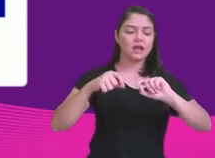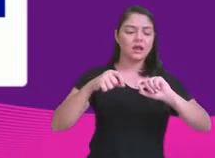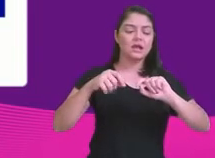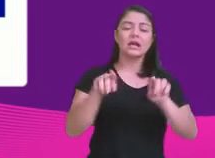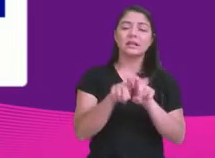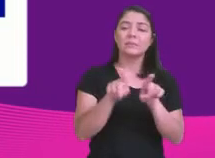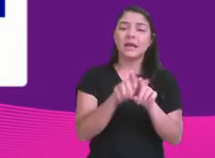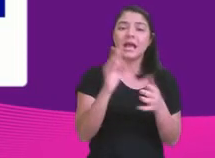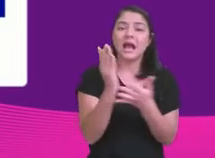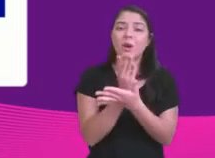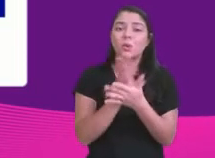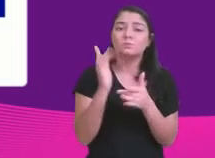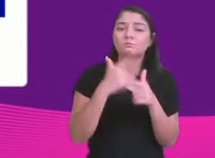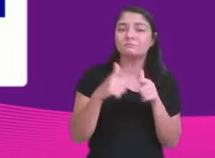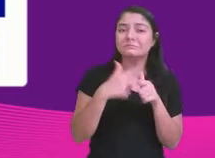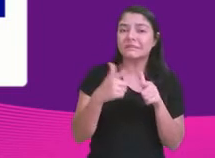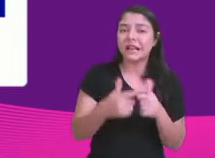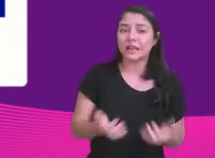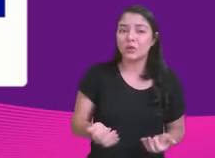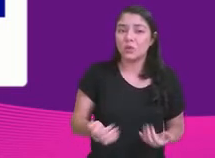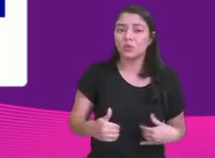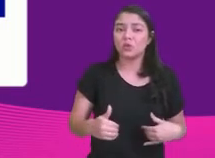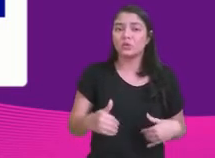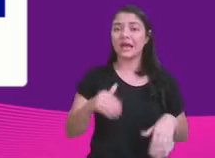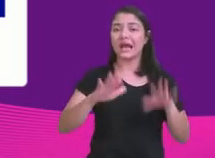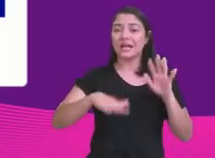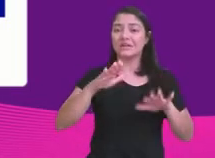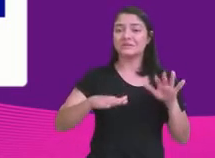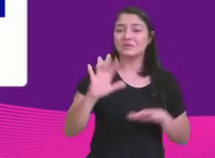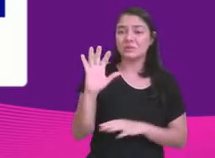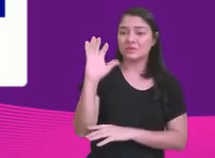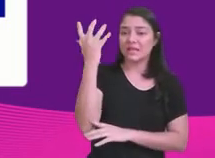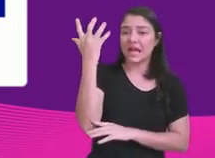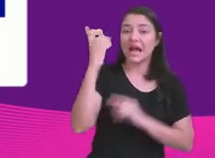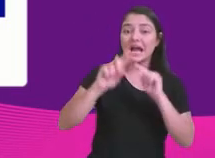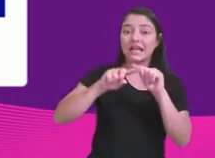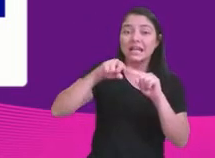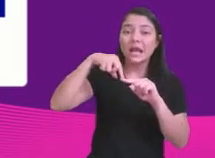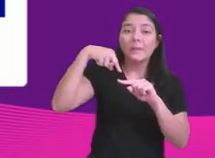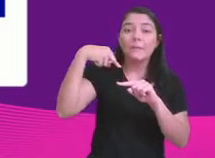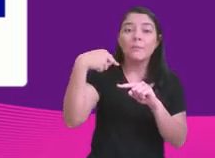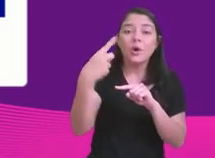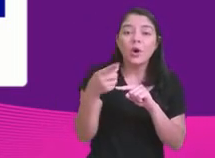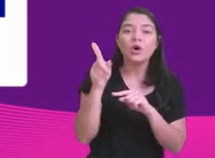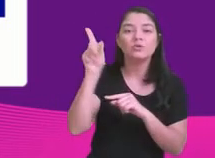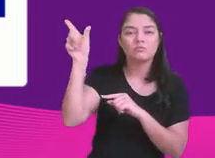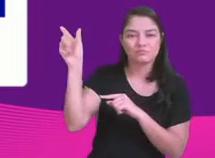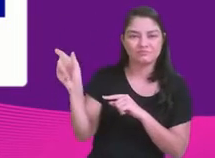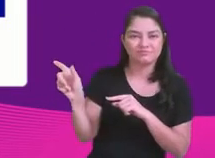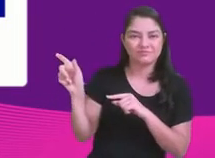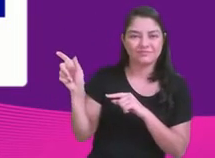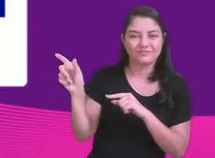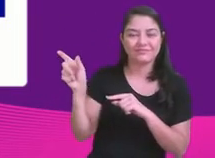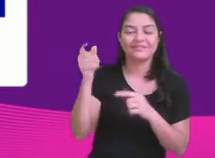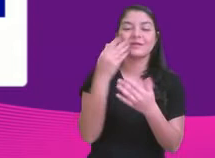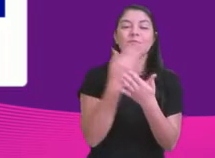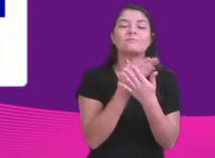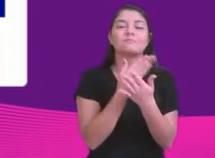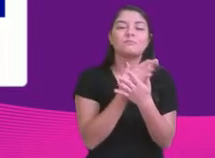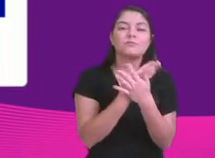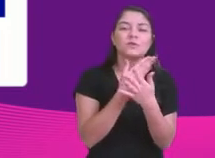e, infelizmente, apenas após os trabalhos de Bill Hilde, que nós entendemos a importância dos